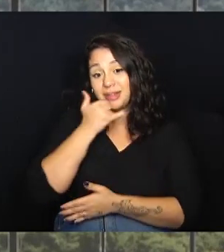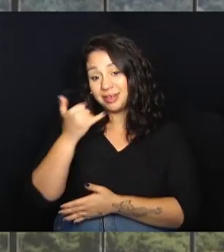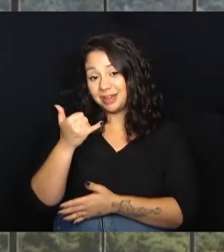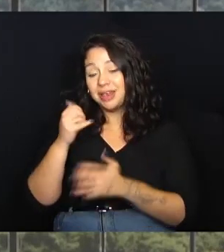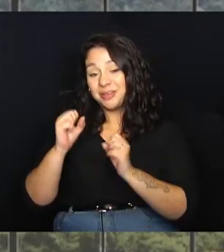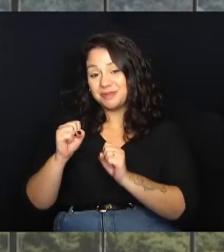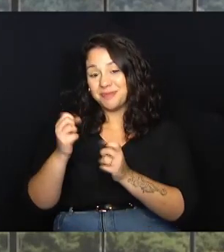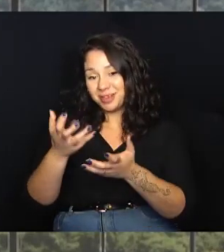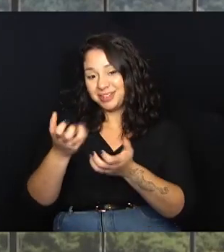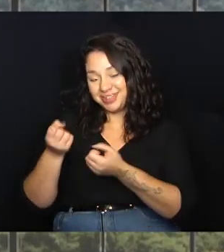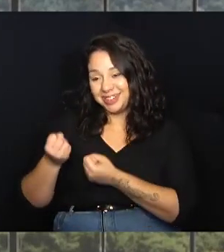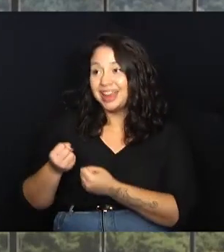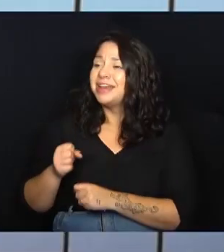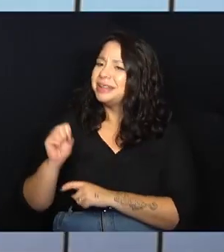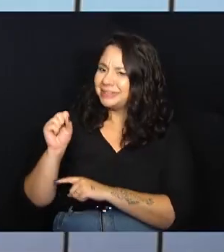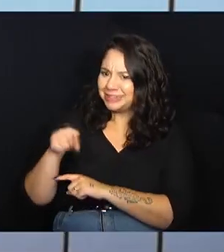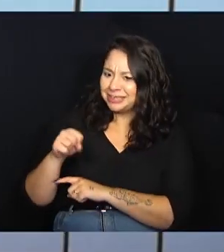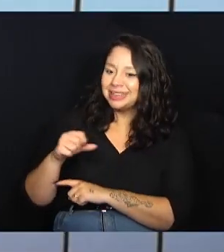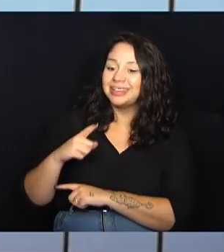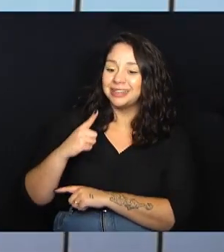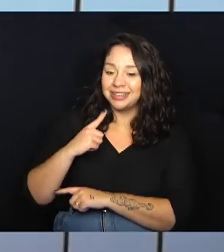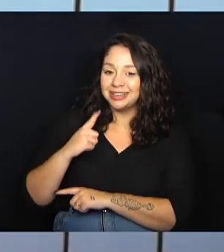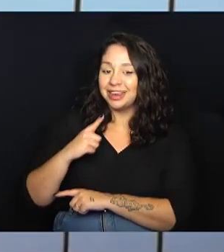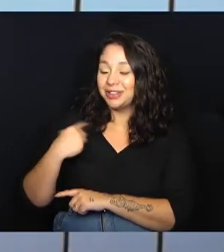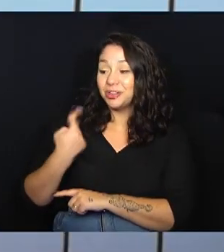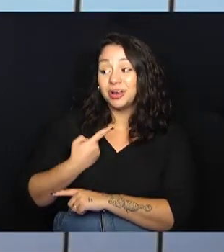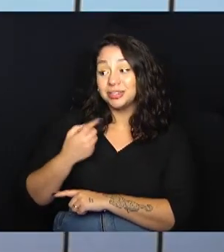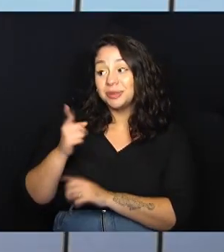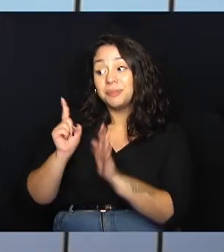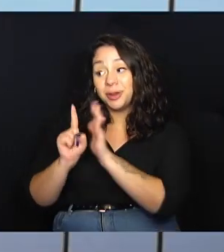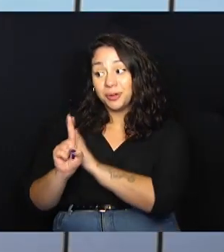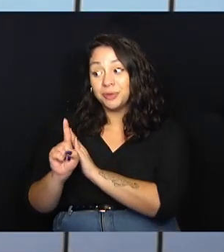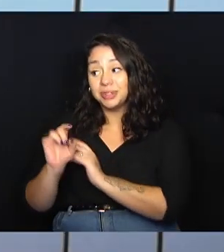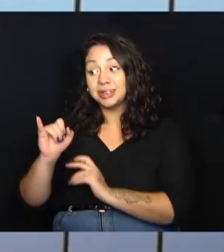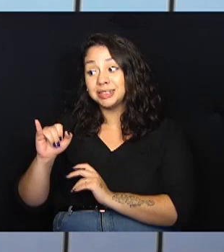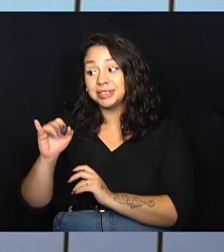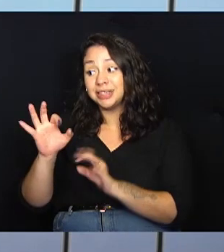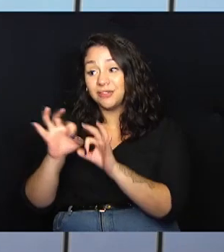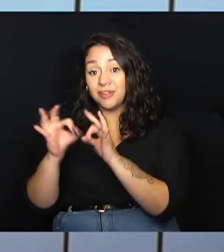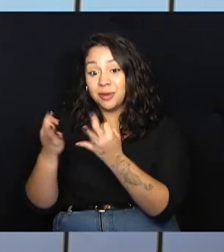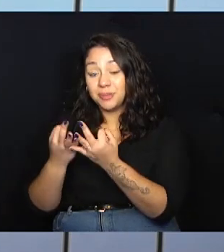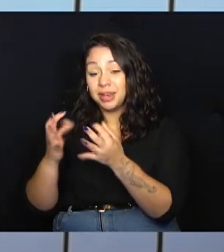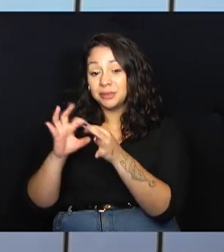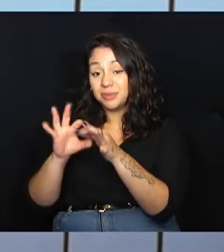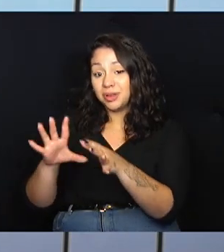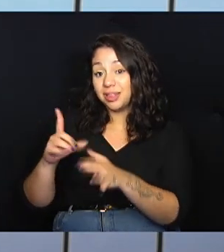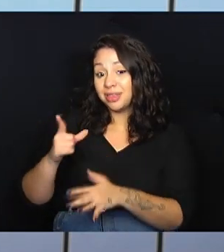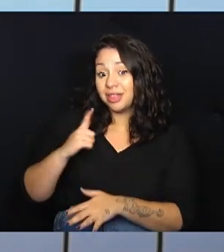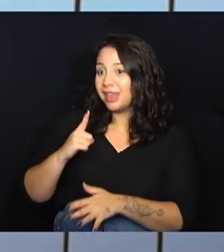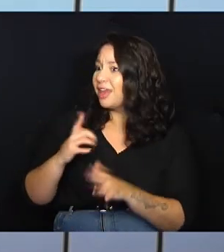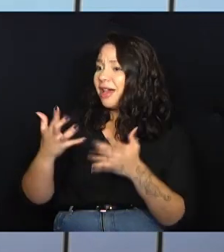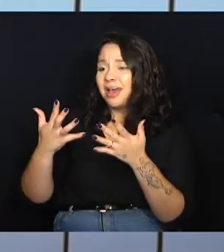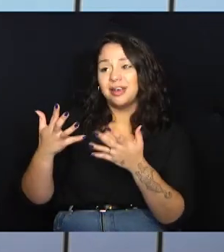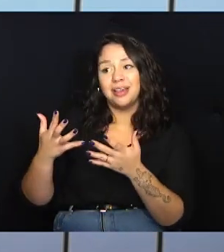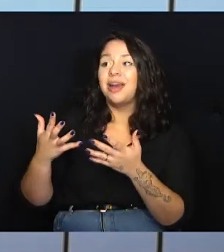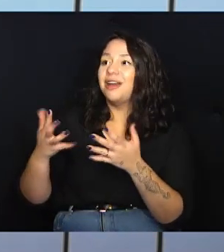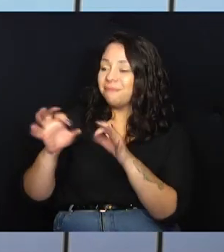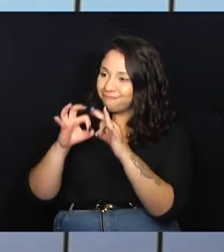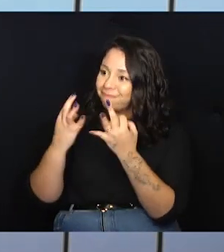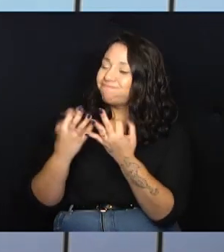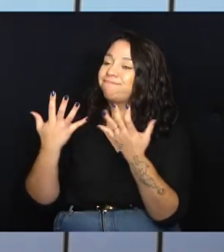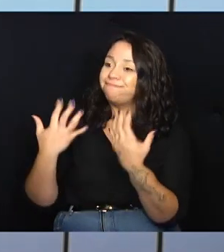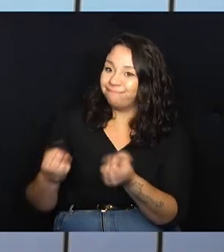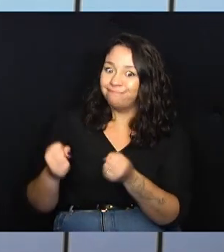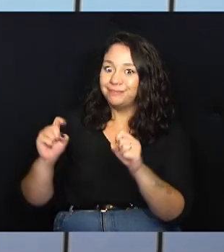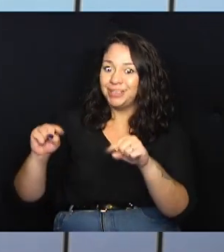trazer. Sim, nós fazemos a consulta, se a família se dispõe, as famílias aceitam o desafio, né? Sim.